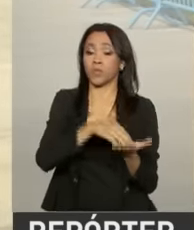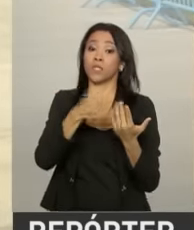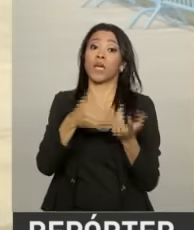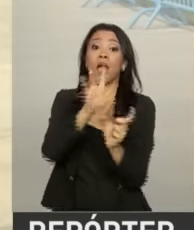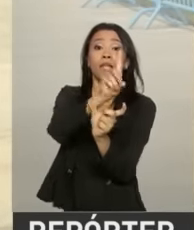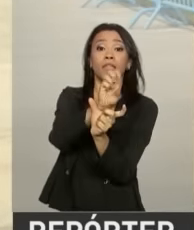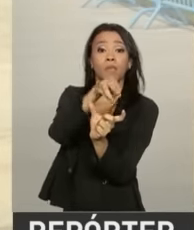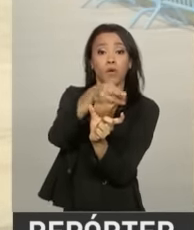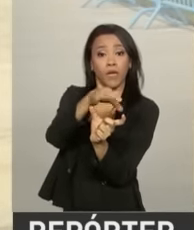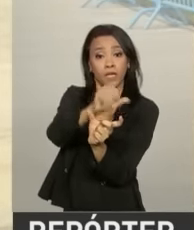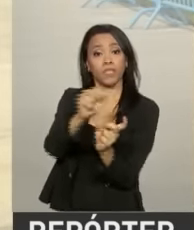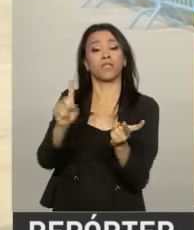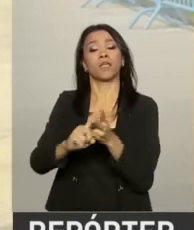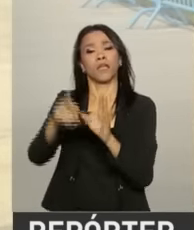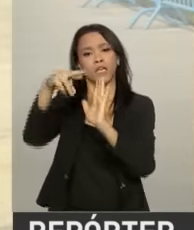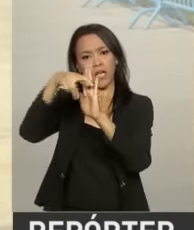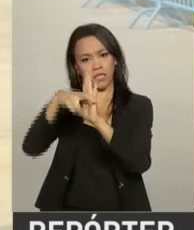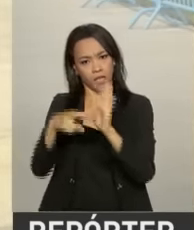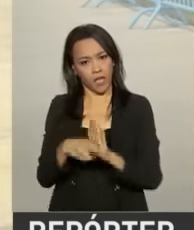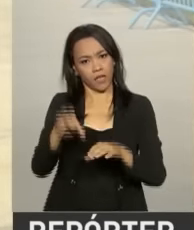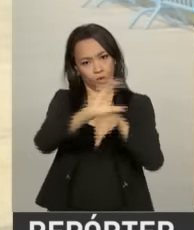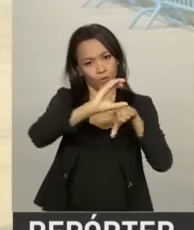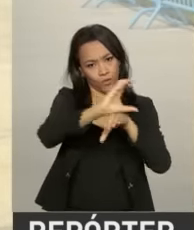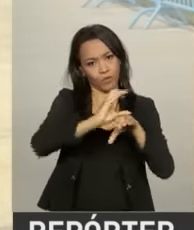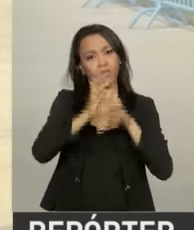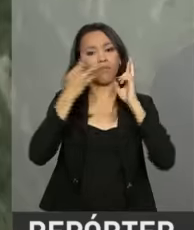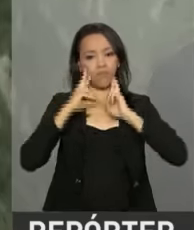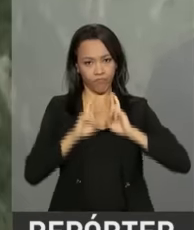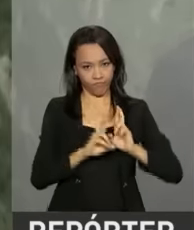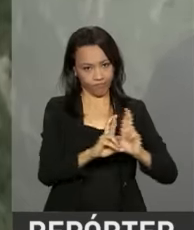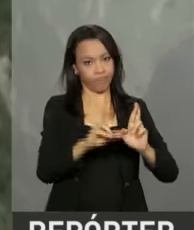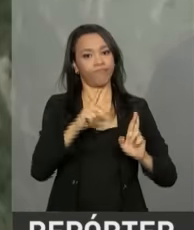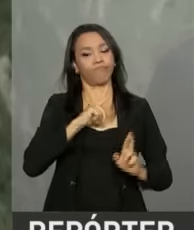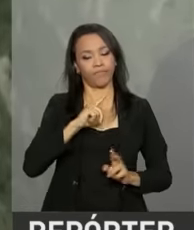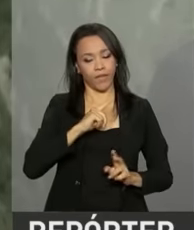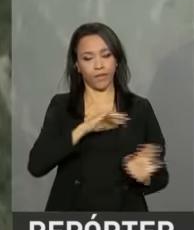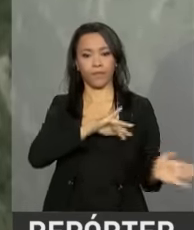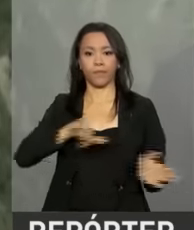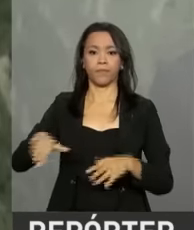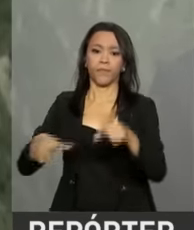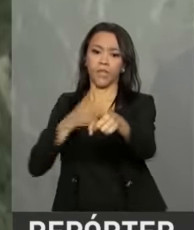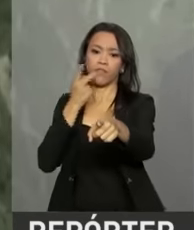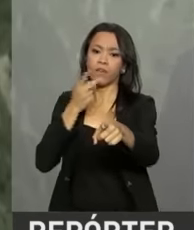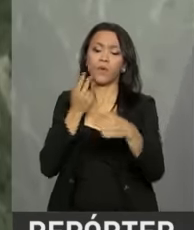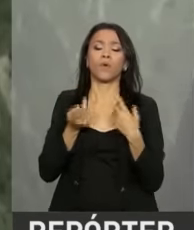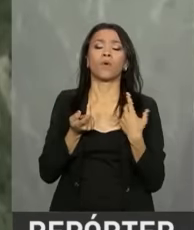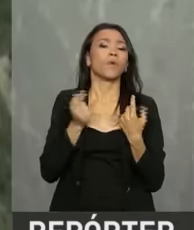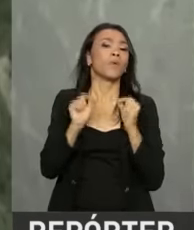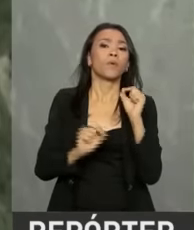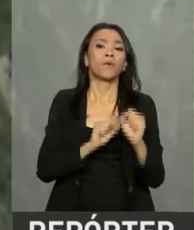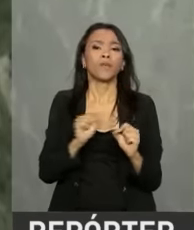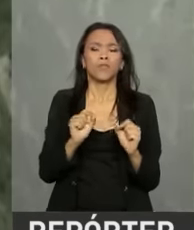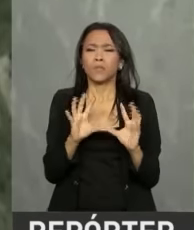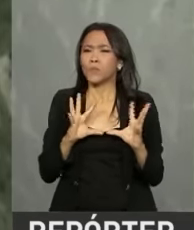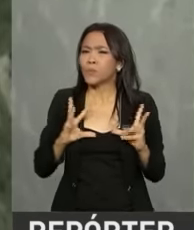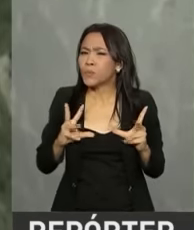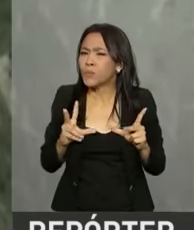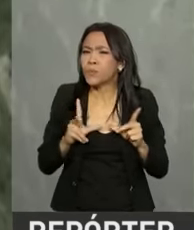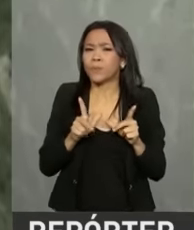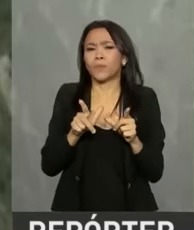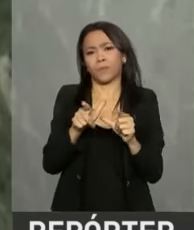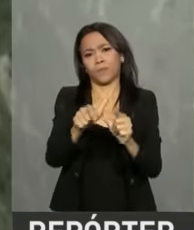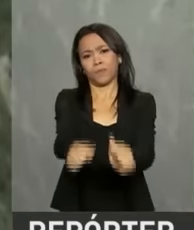a ordem constitucional foram respeitadas. Tudo transcorreu, devo ressaltar, dentro do